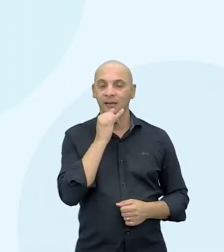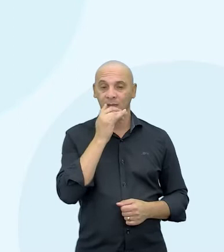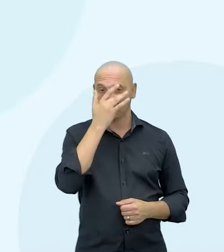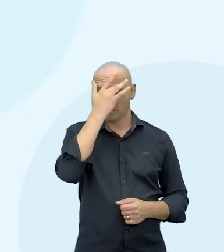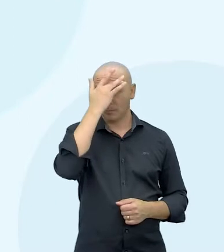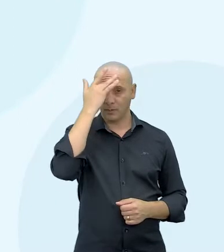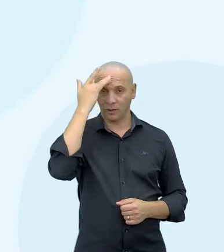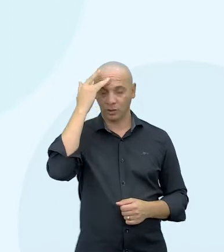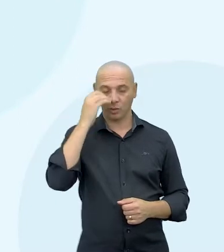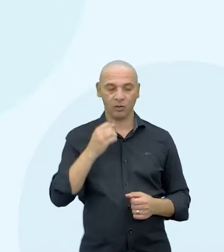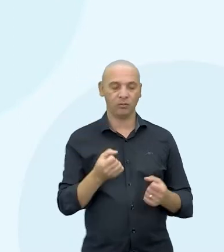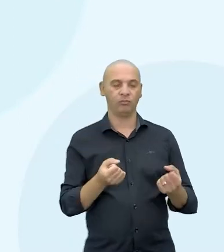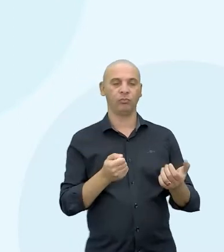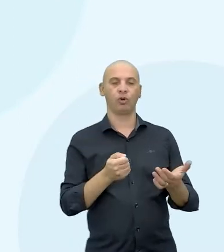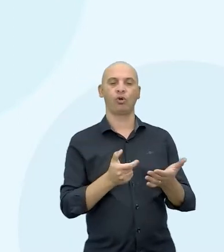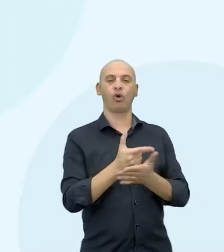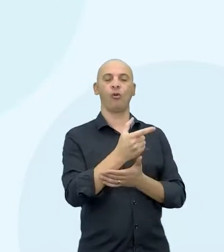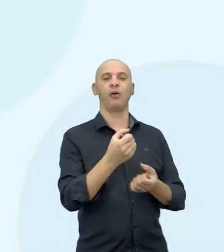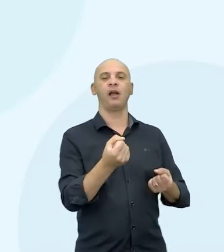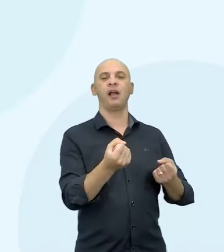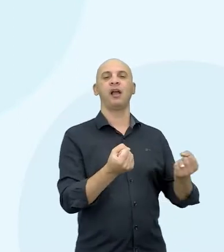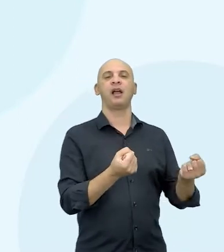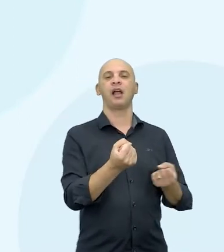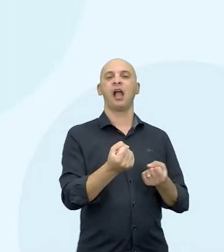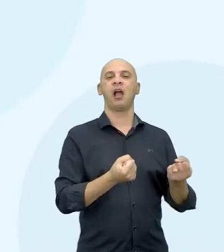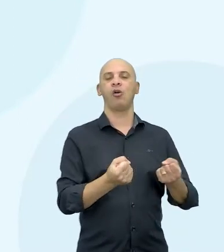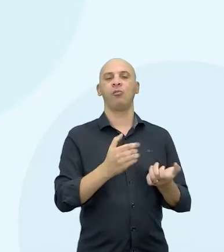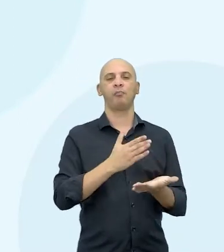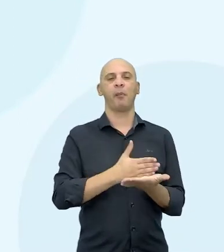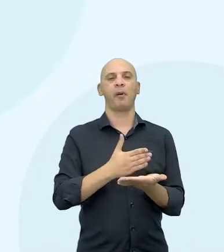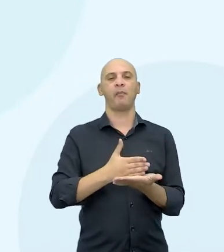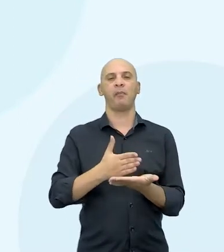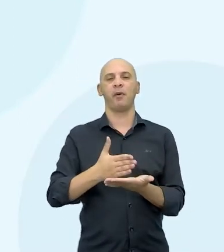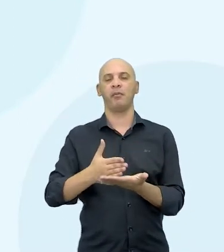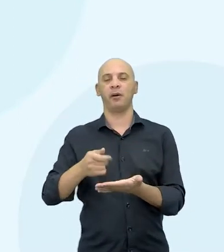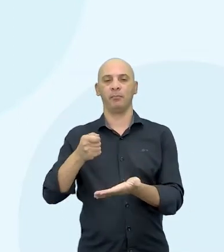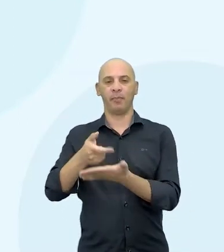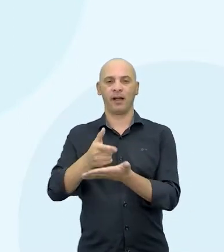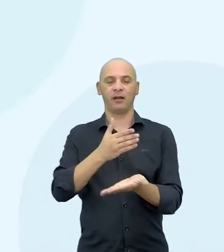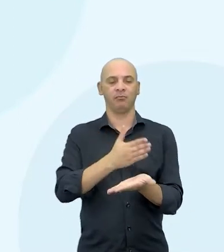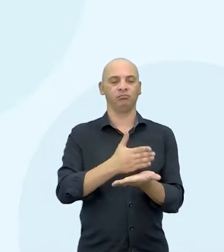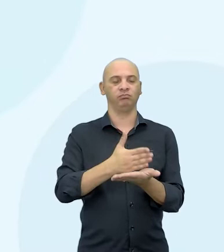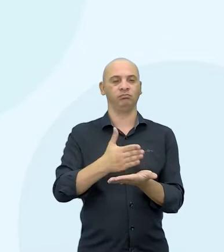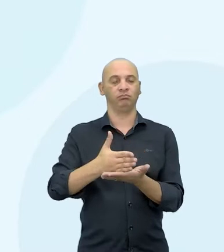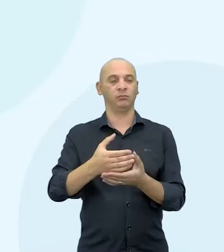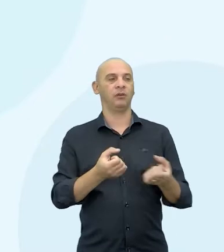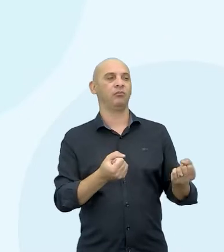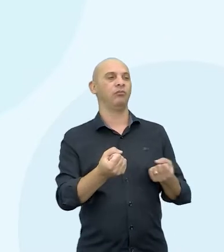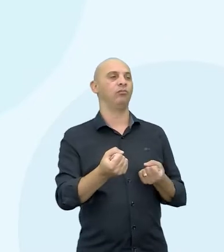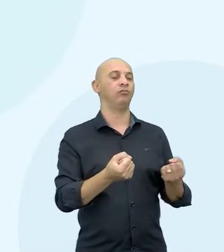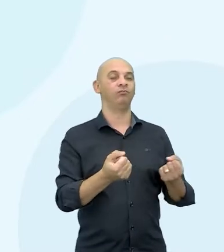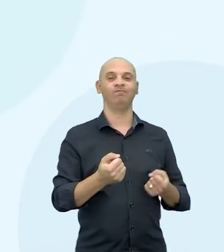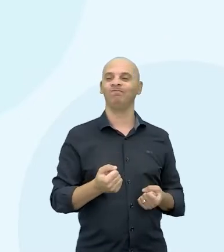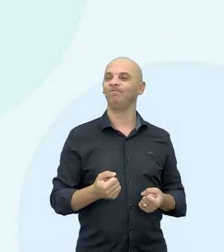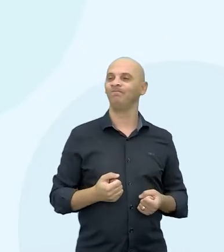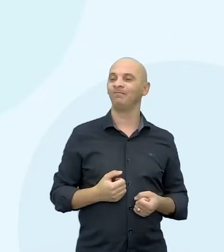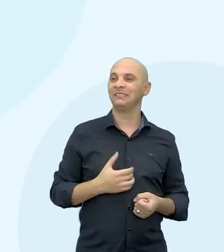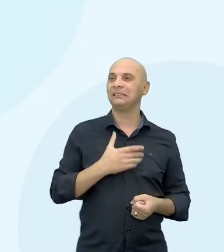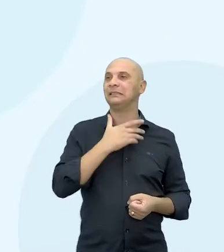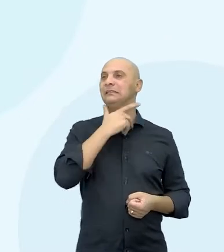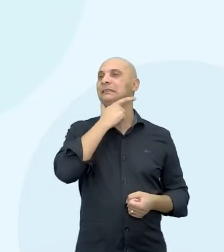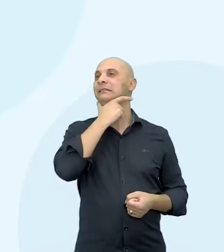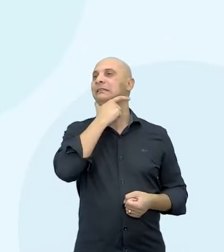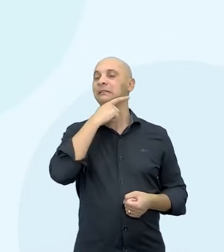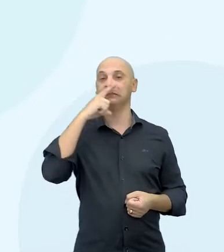um carro parcelado. Aí, ela passa por uma dificuldade na vida dela e ela não consegue mais pagar